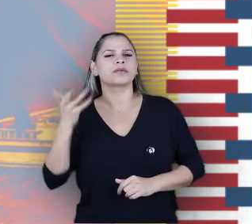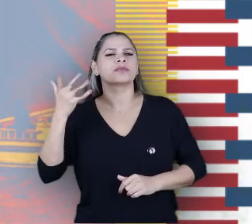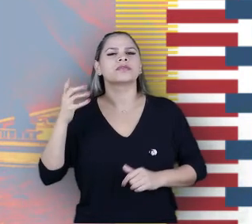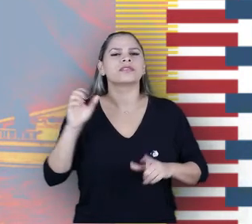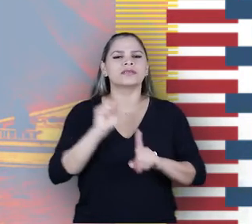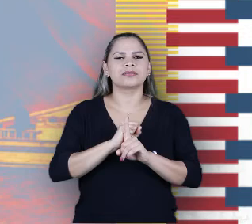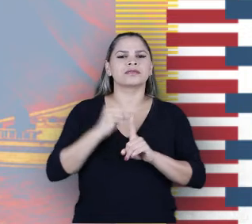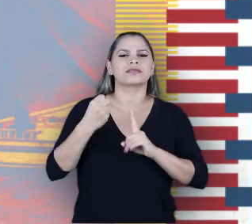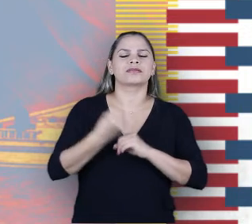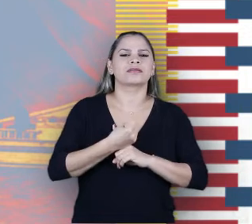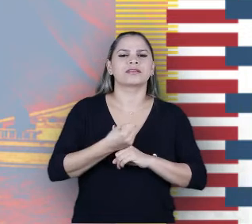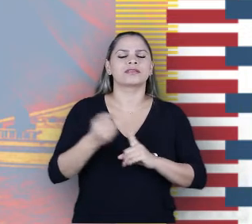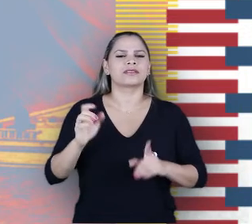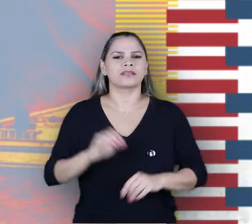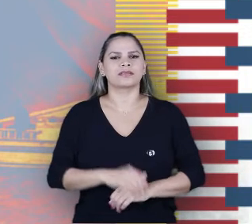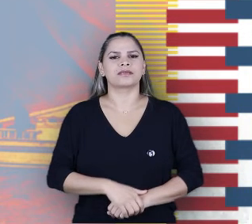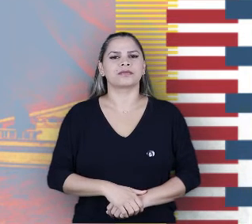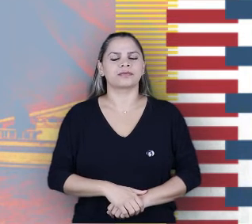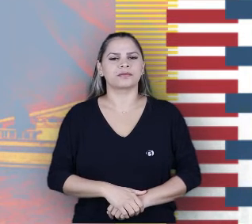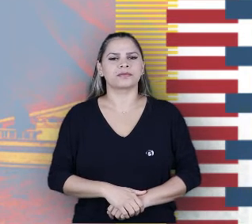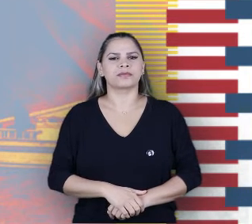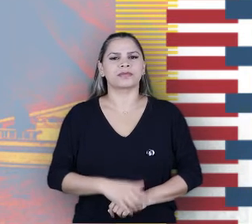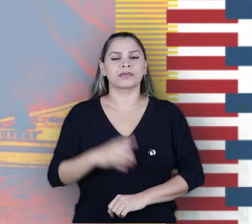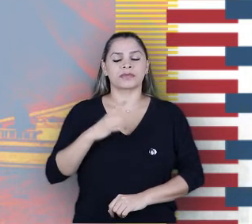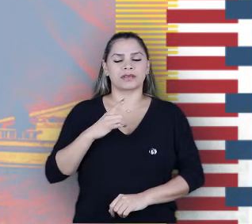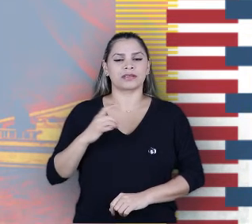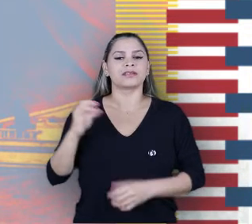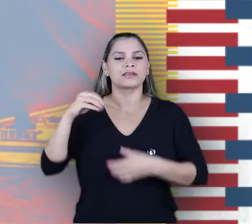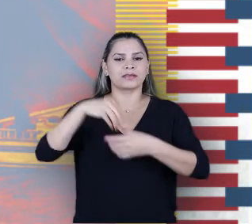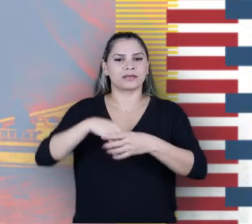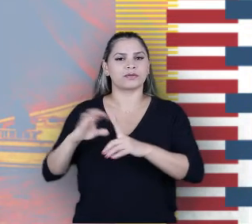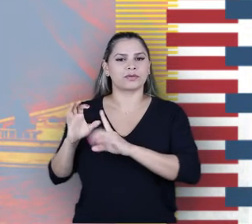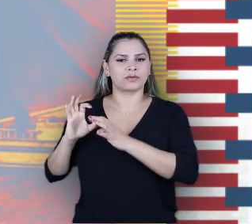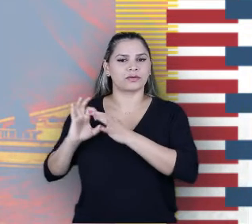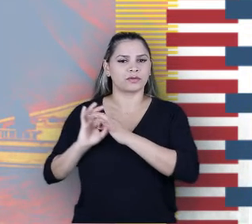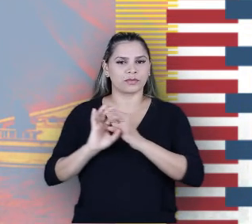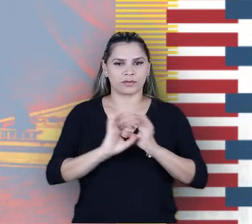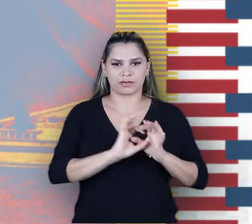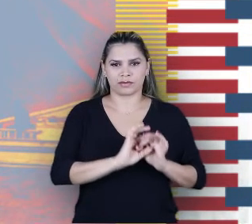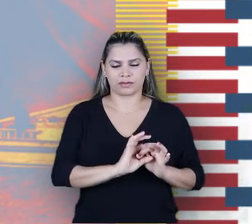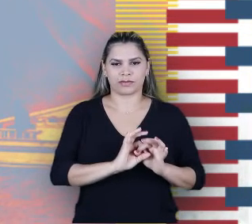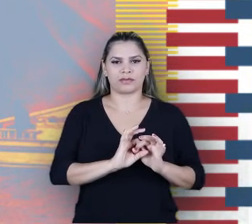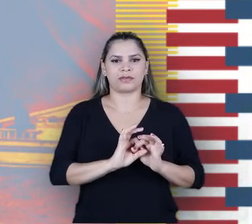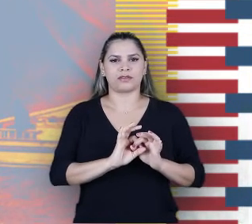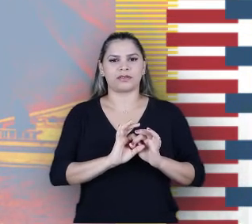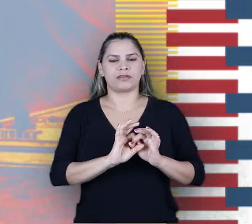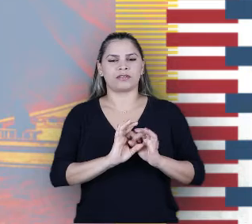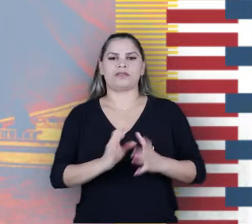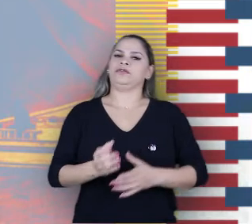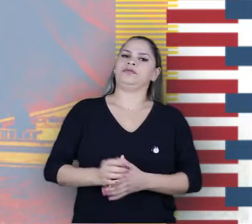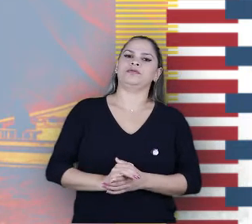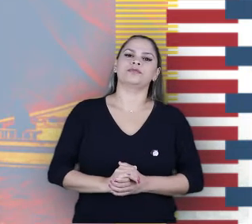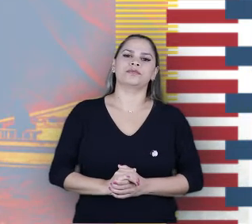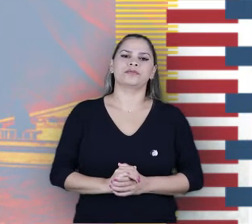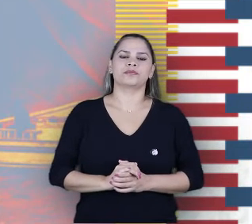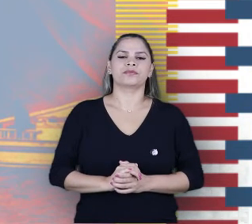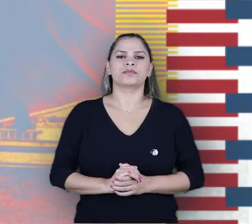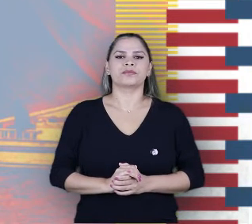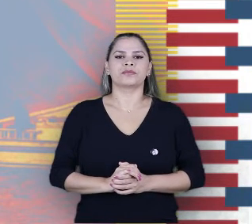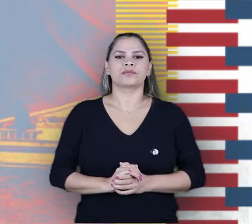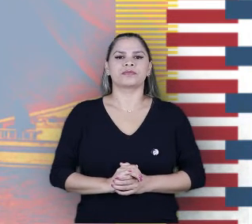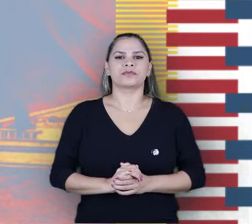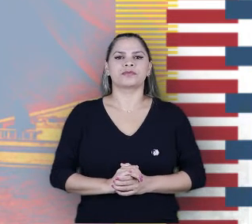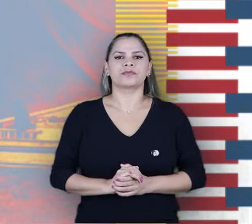meios para fomentar o protagonismo juvenil, e eu já falei dos clubes, que eles se identificam bastante com os conteúdos de arte